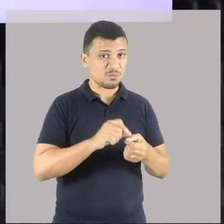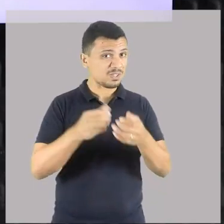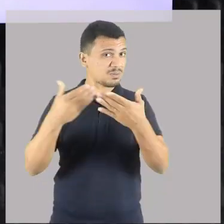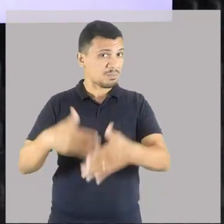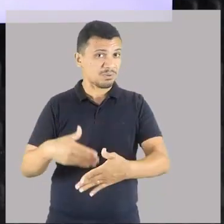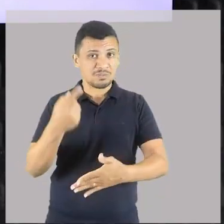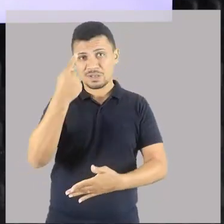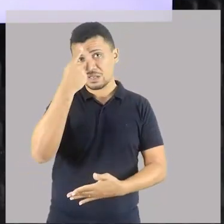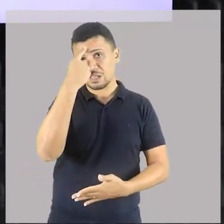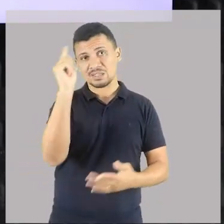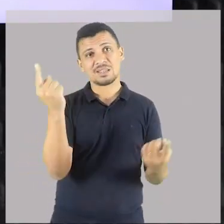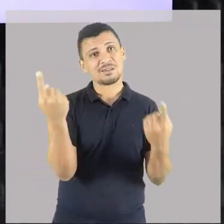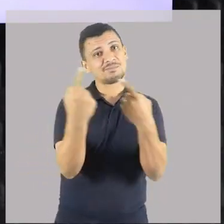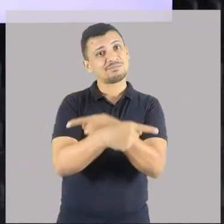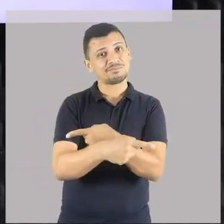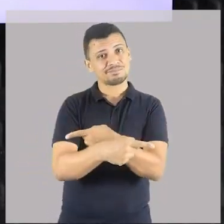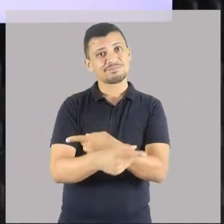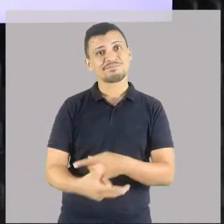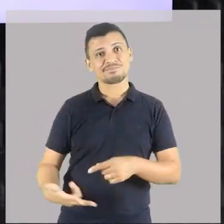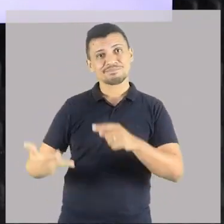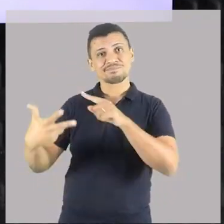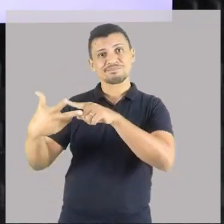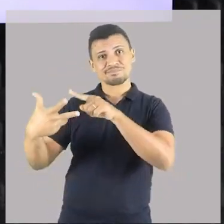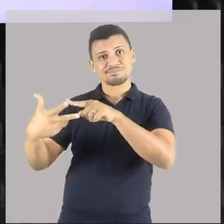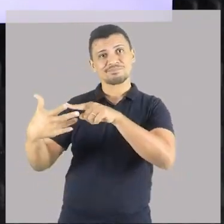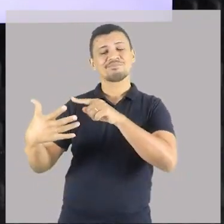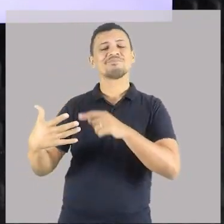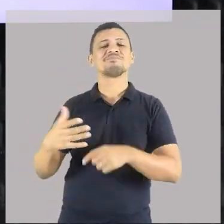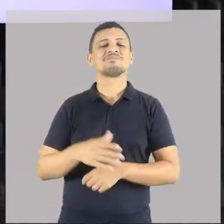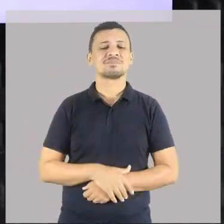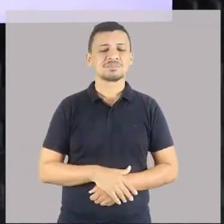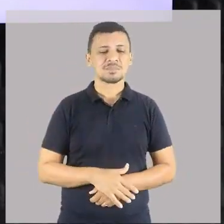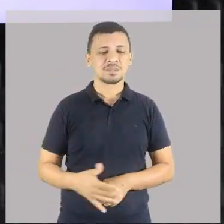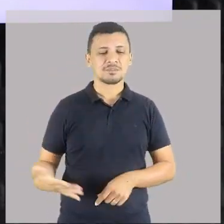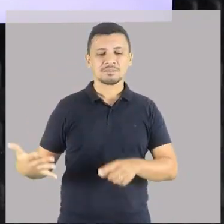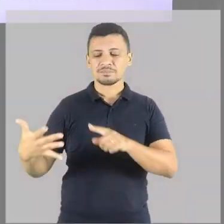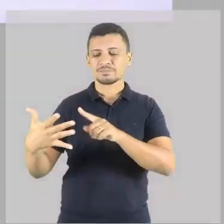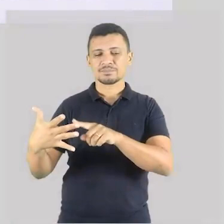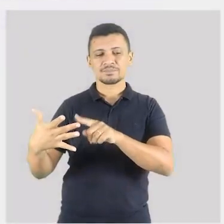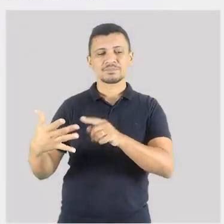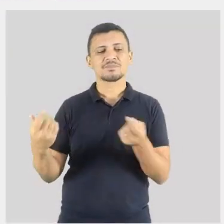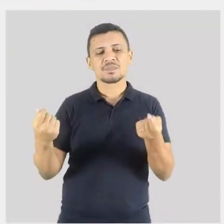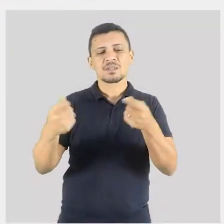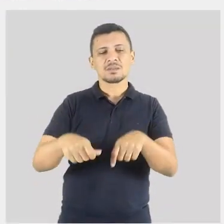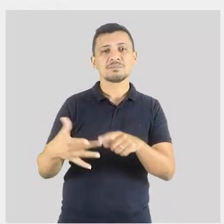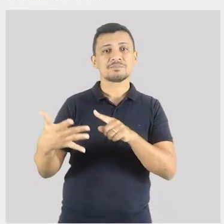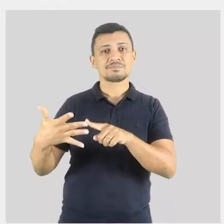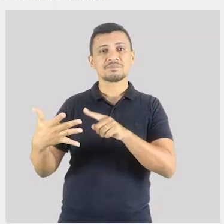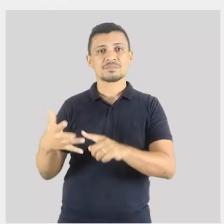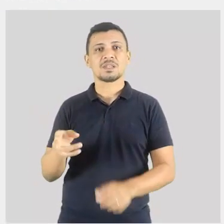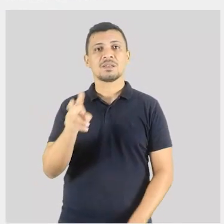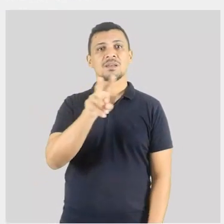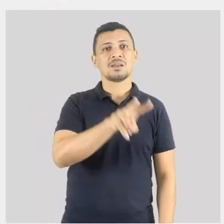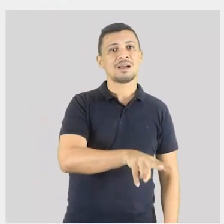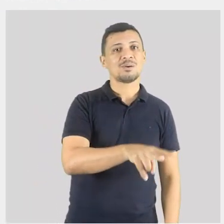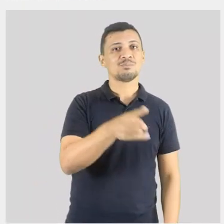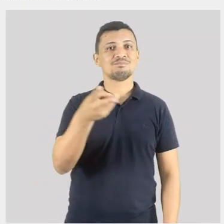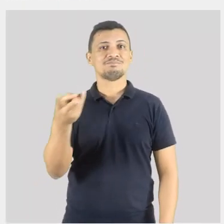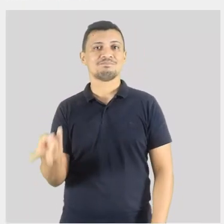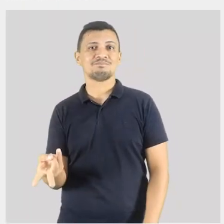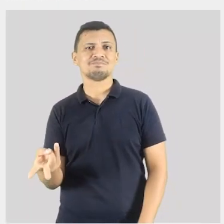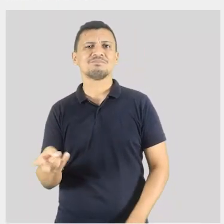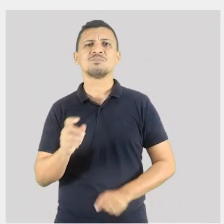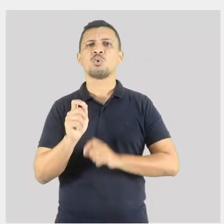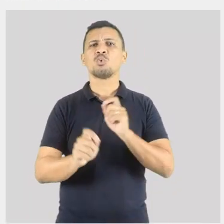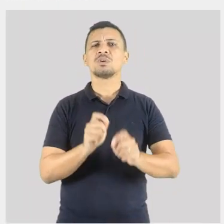isso caracteriza a adversativa, tá? Aí temos também a possibilidade das alternativas. O que seriam